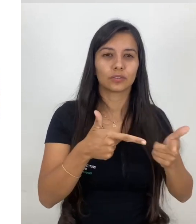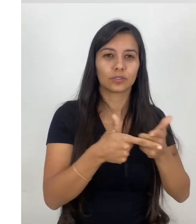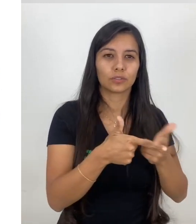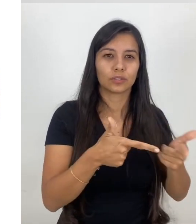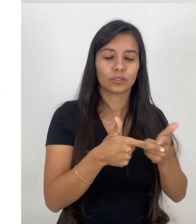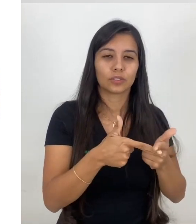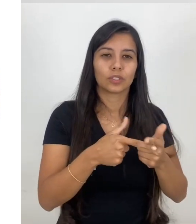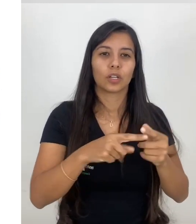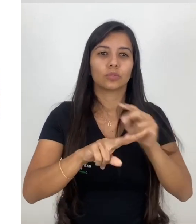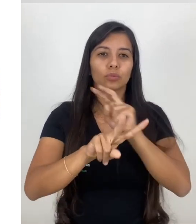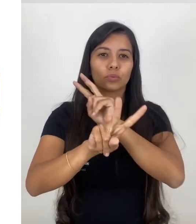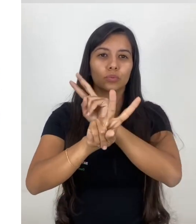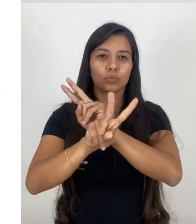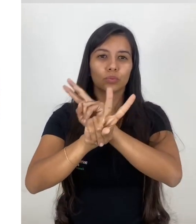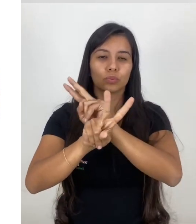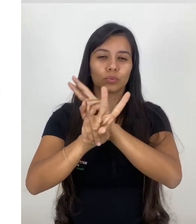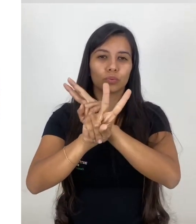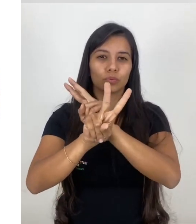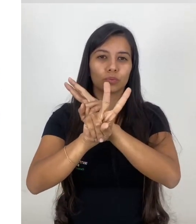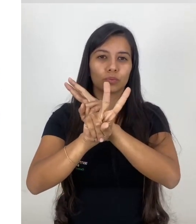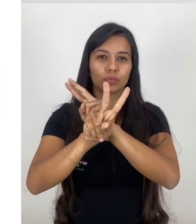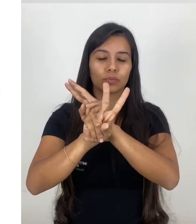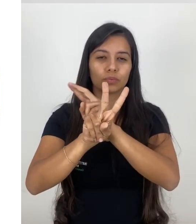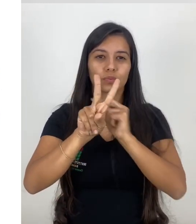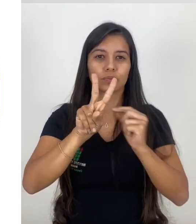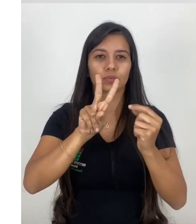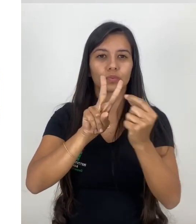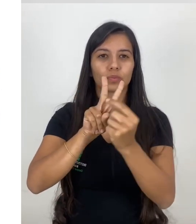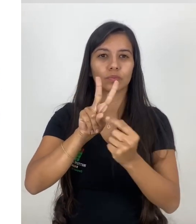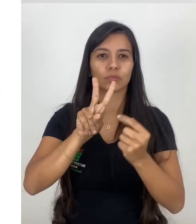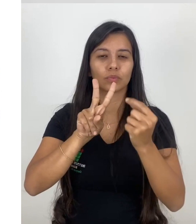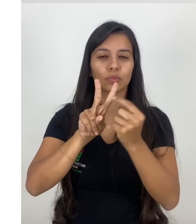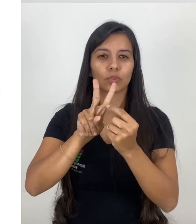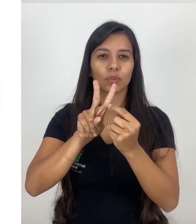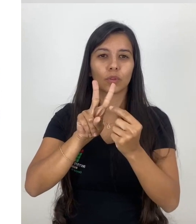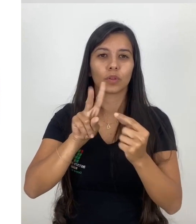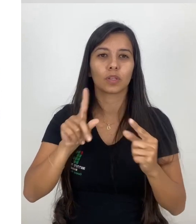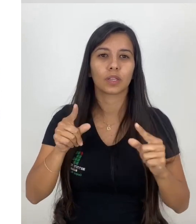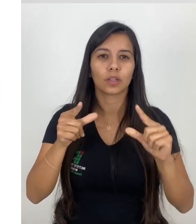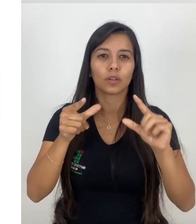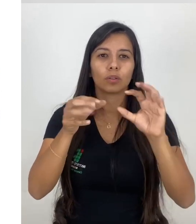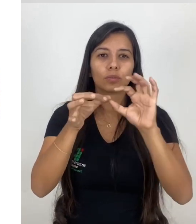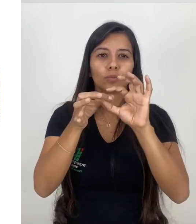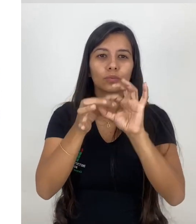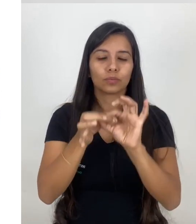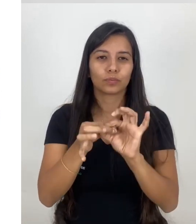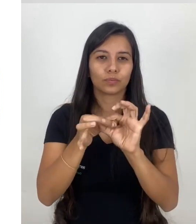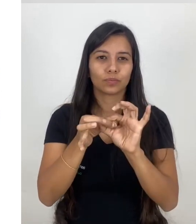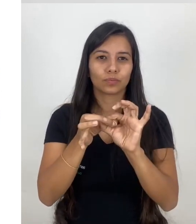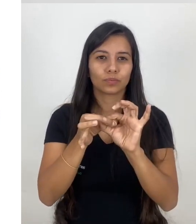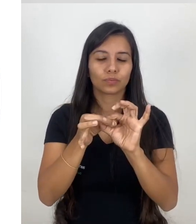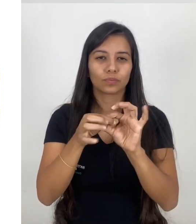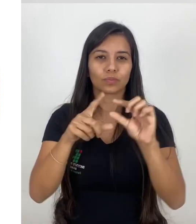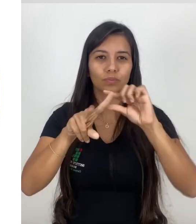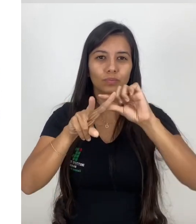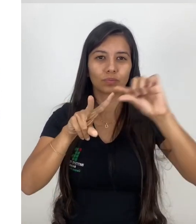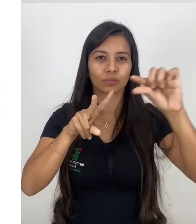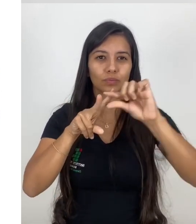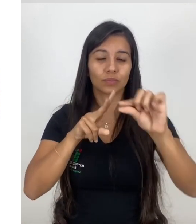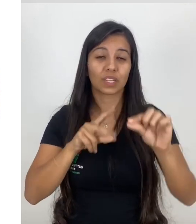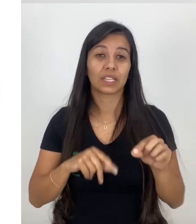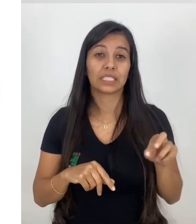centrômeros. Lembrando que centrômero é como nós chamamos os pontos de conexão entre as cromátides